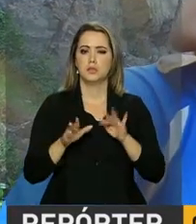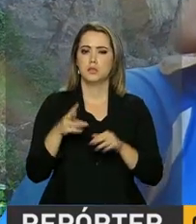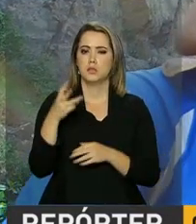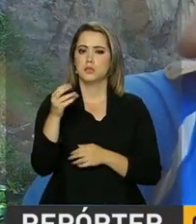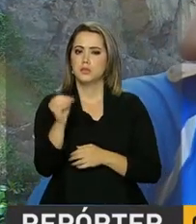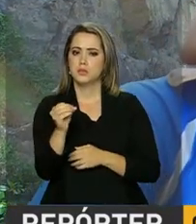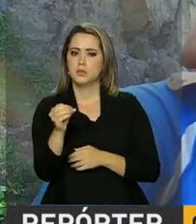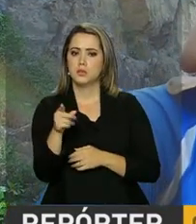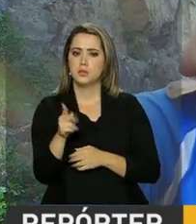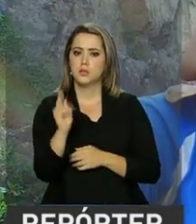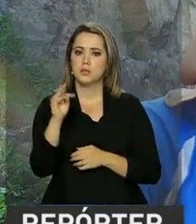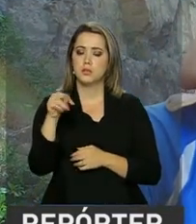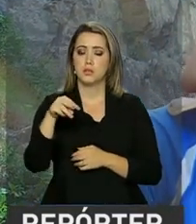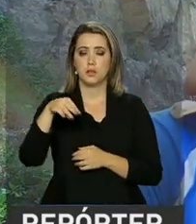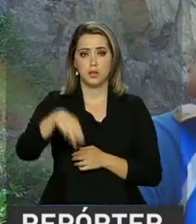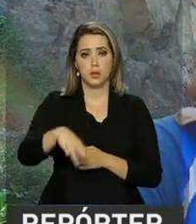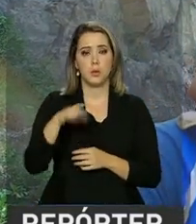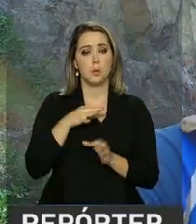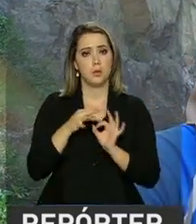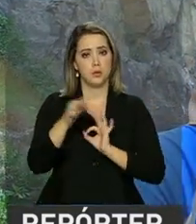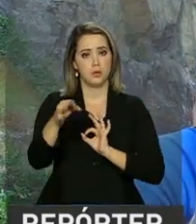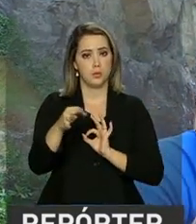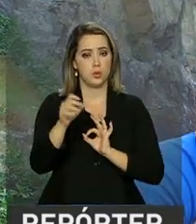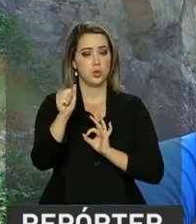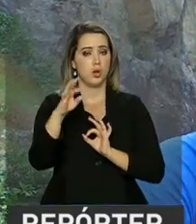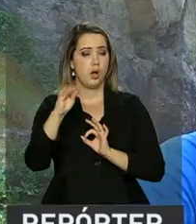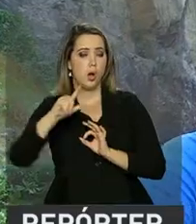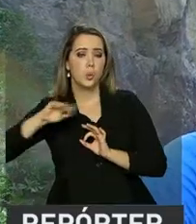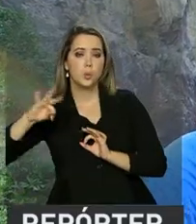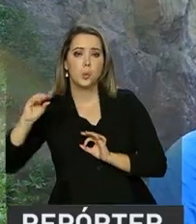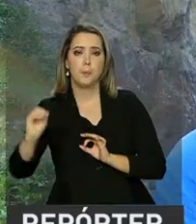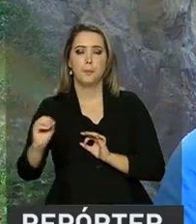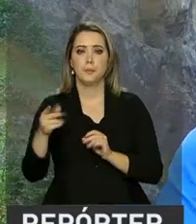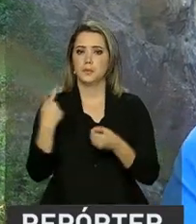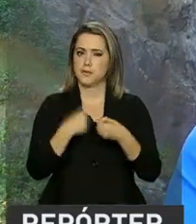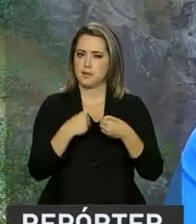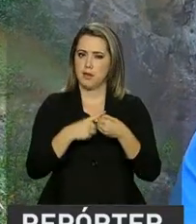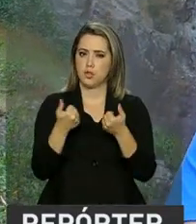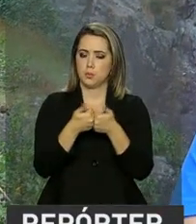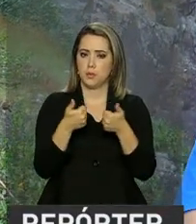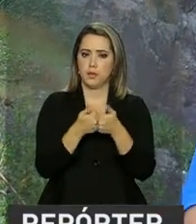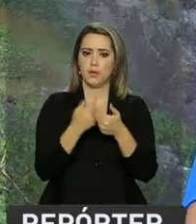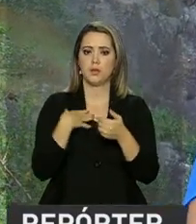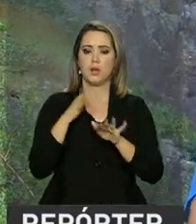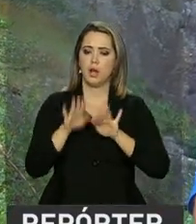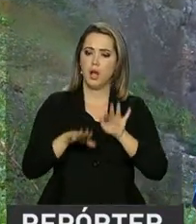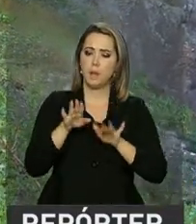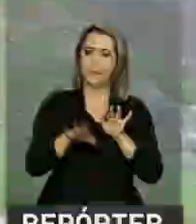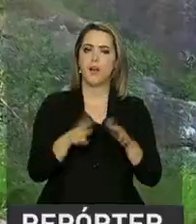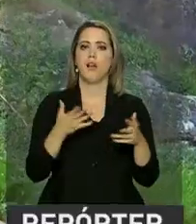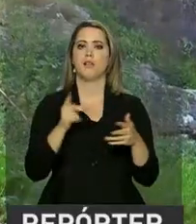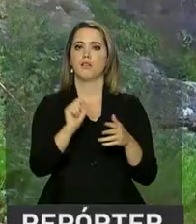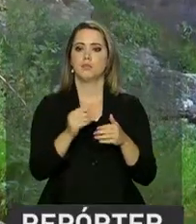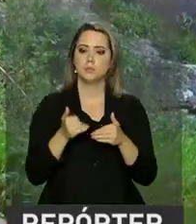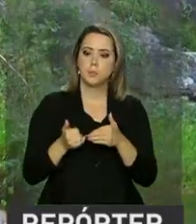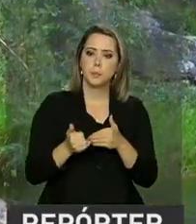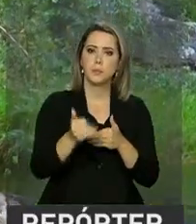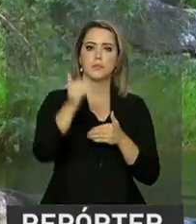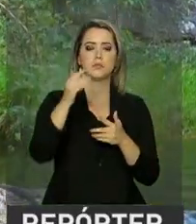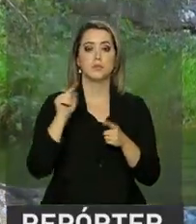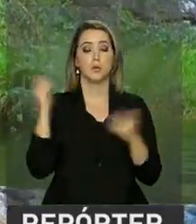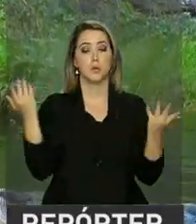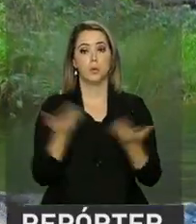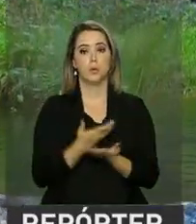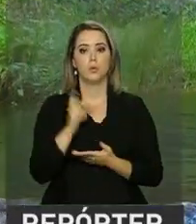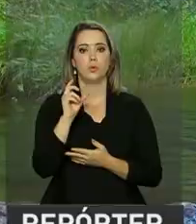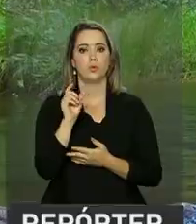30 quilômetros de Alto Paraíso, sentido sertão, e uma cachoeira que tem uma caminhada moderada a pesada. Uma cachoeira que